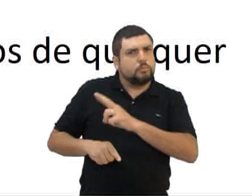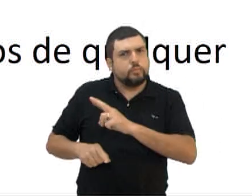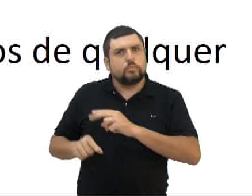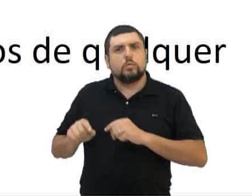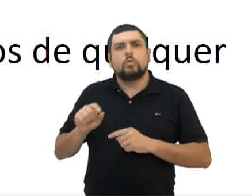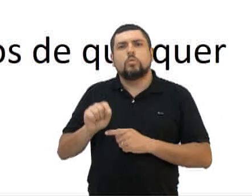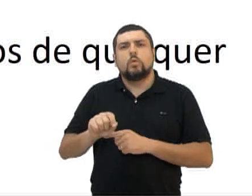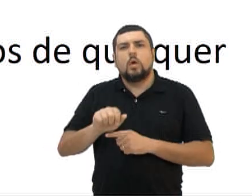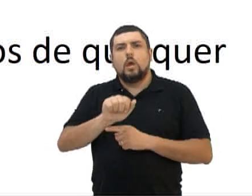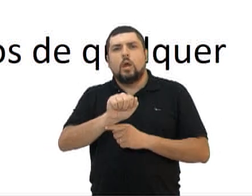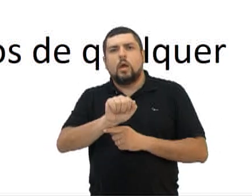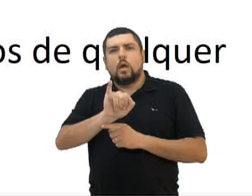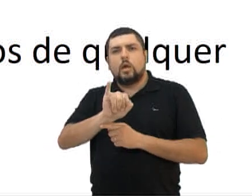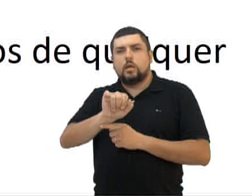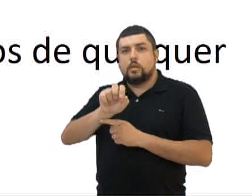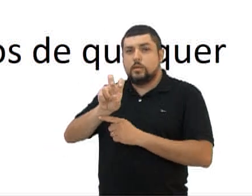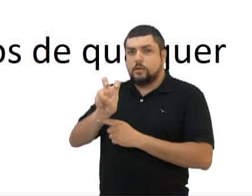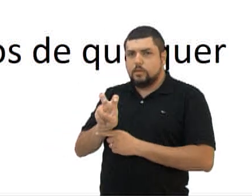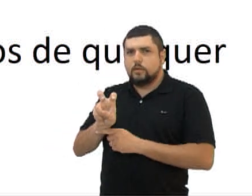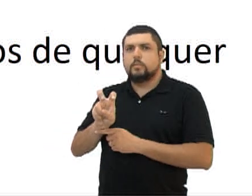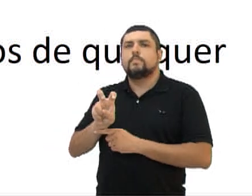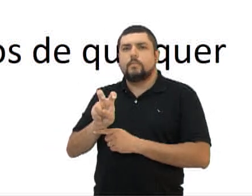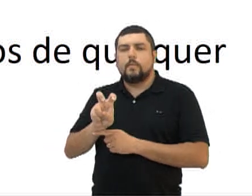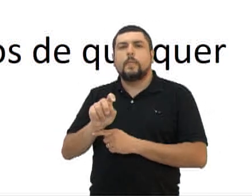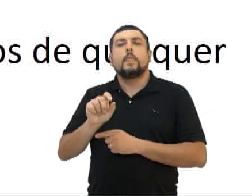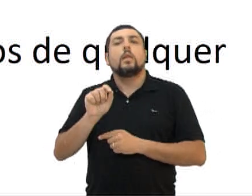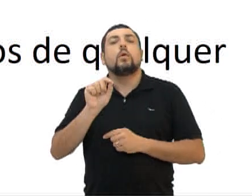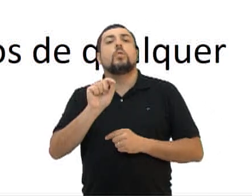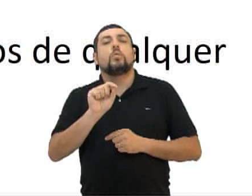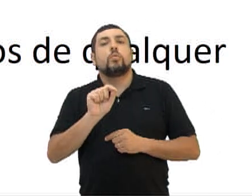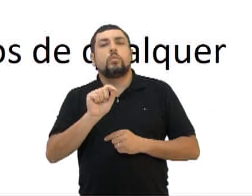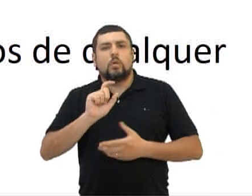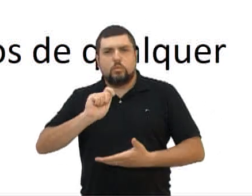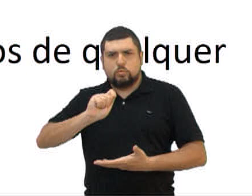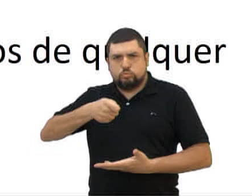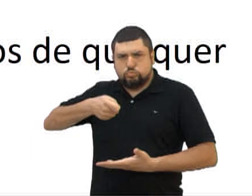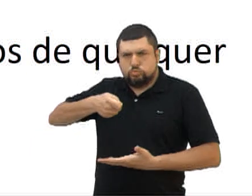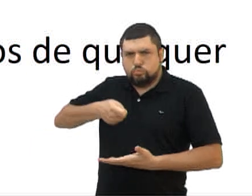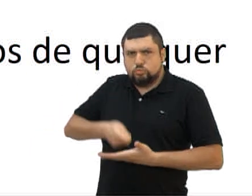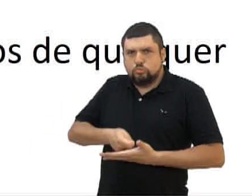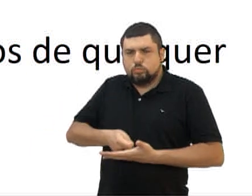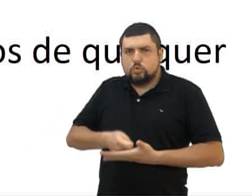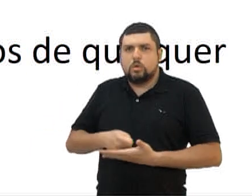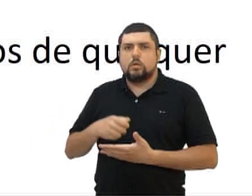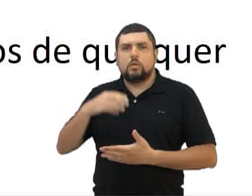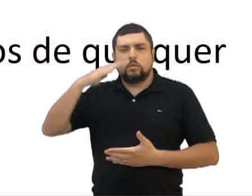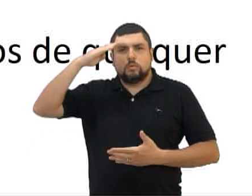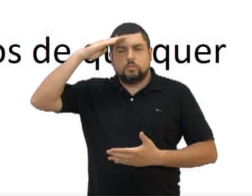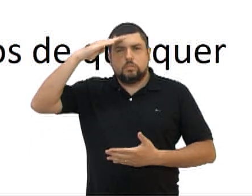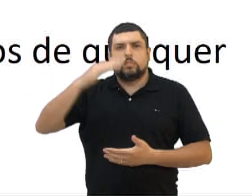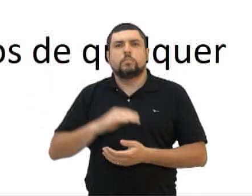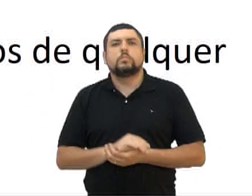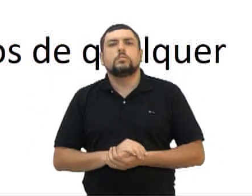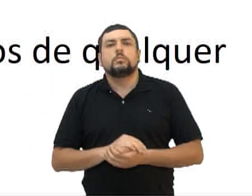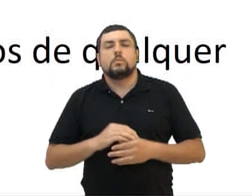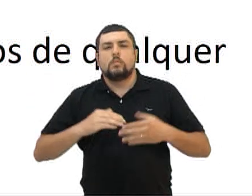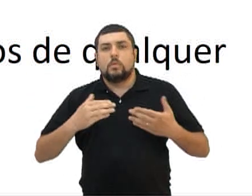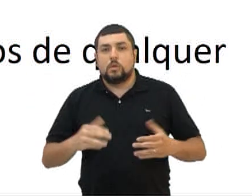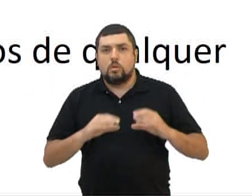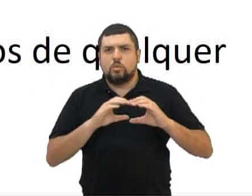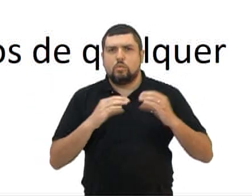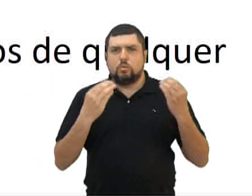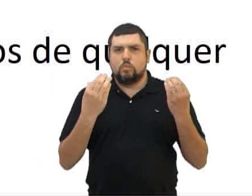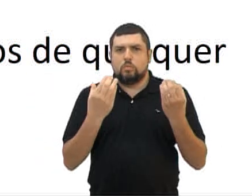é o ato institucional número 5, que é responsável pelo endurecimento da ditadura. Então, o Congresso Nacional entra